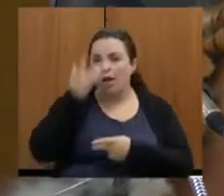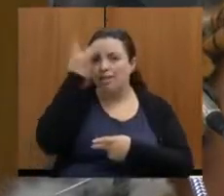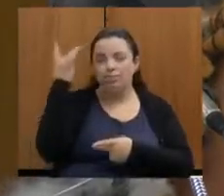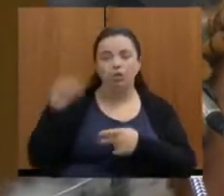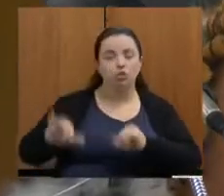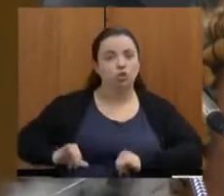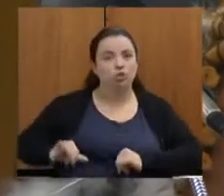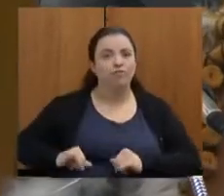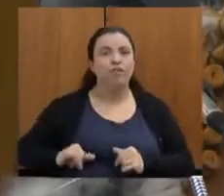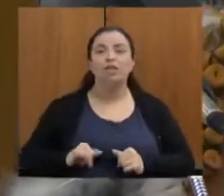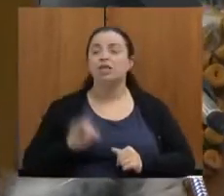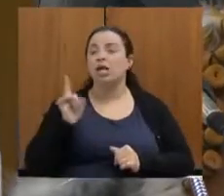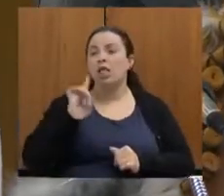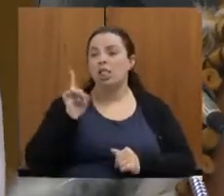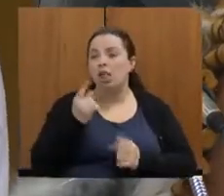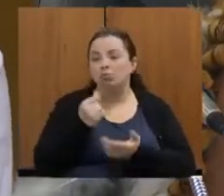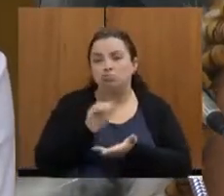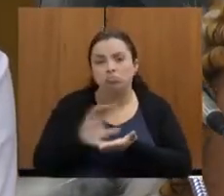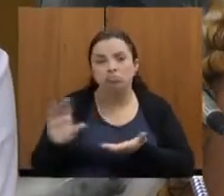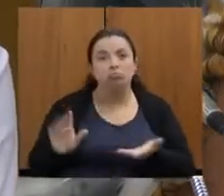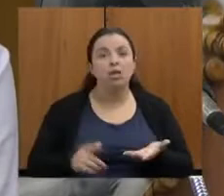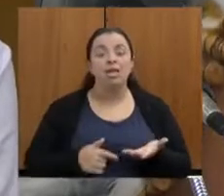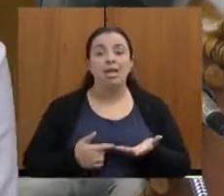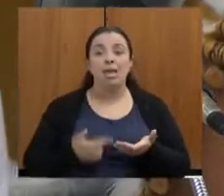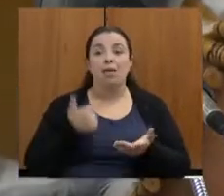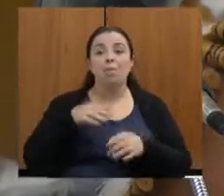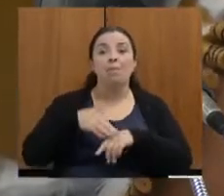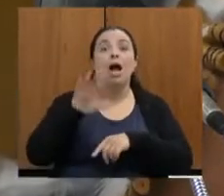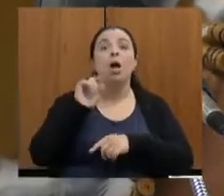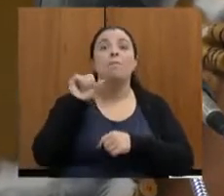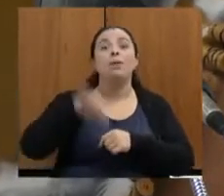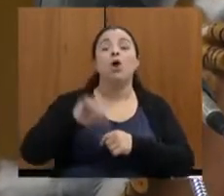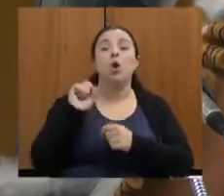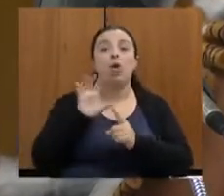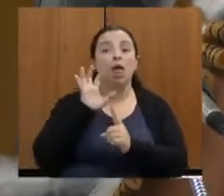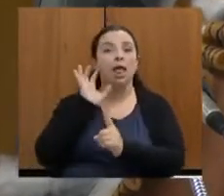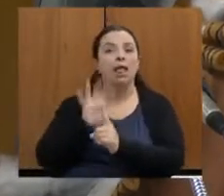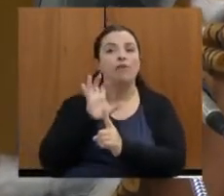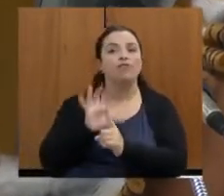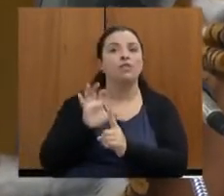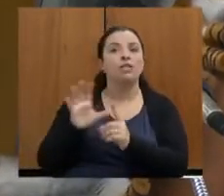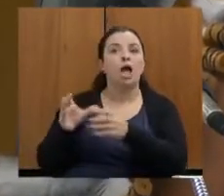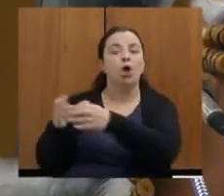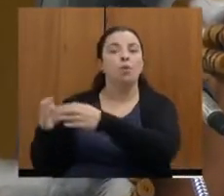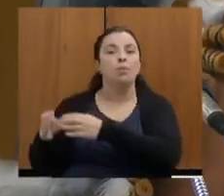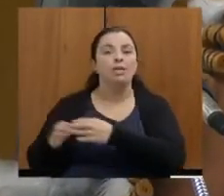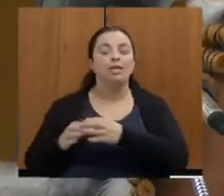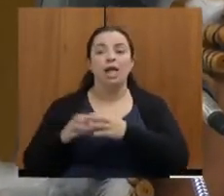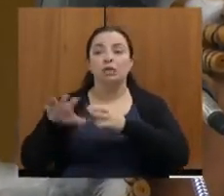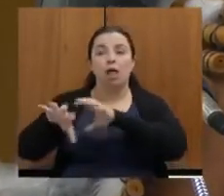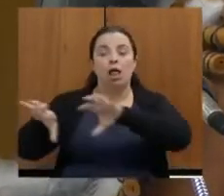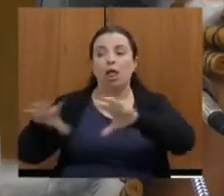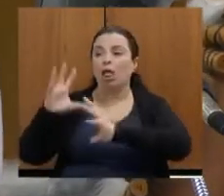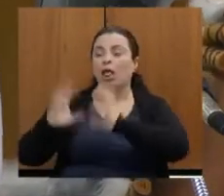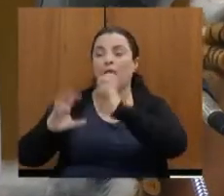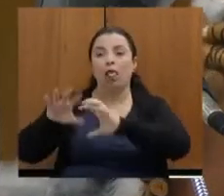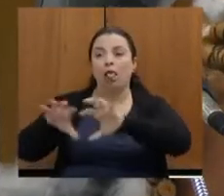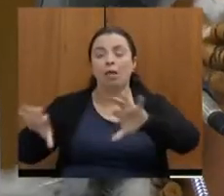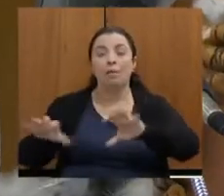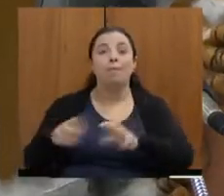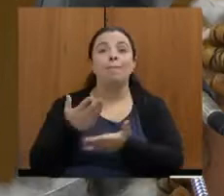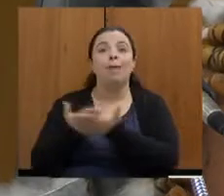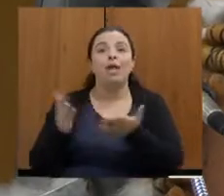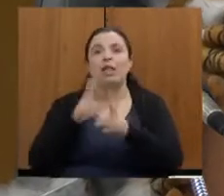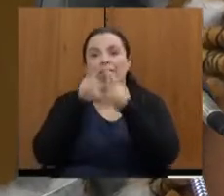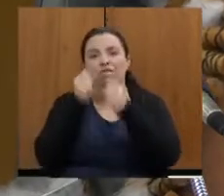toda a má-fé que é dividir as comunidades para que as comunidades não possam está cada vez mais fortalecidos então